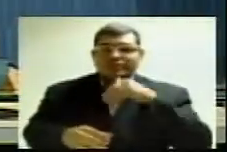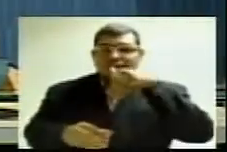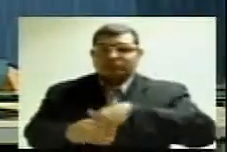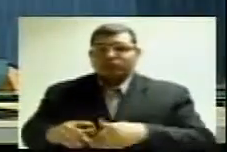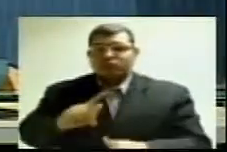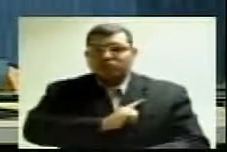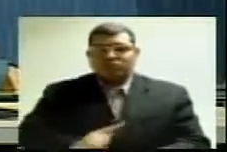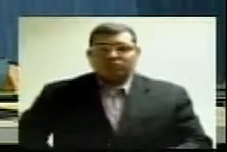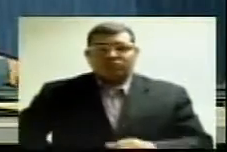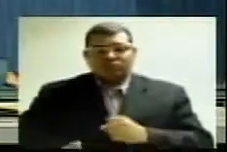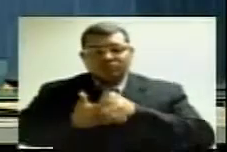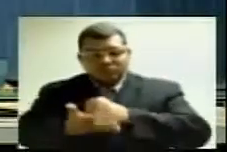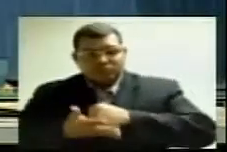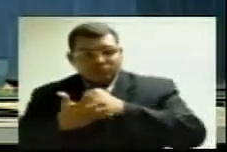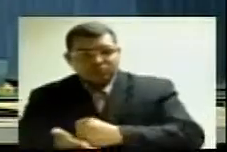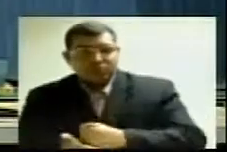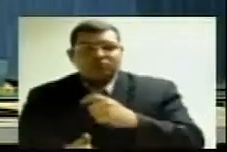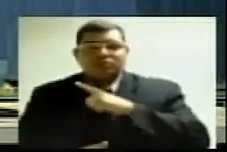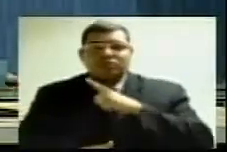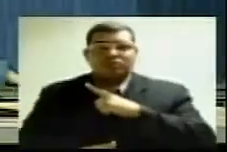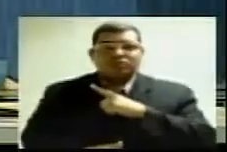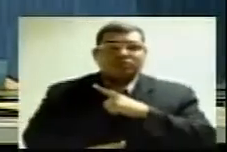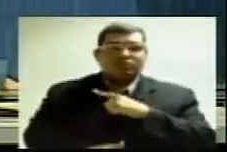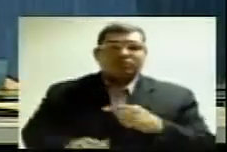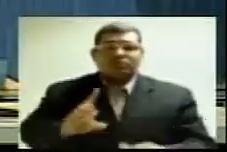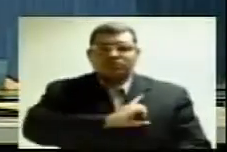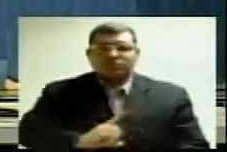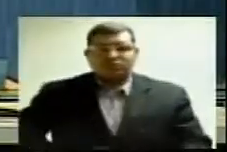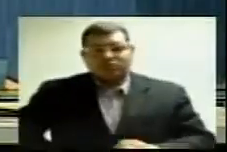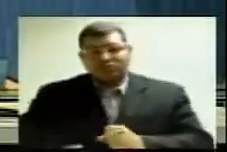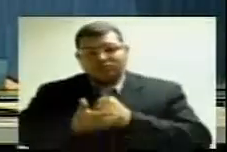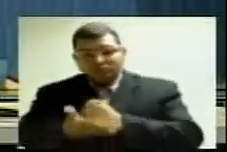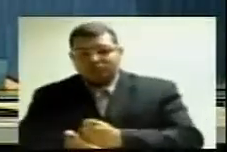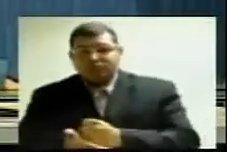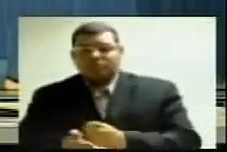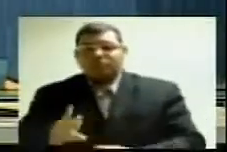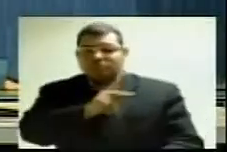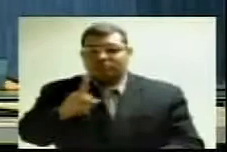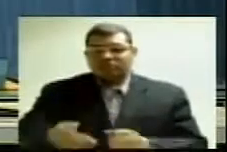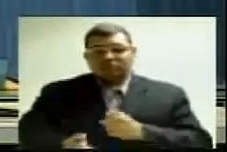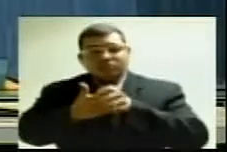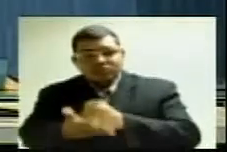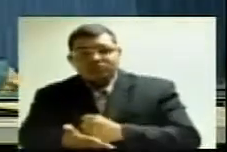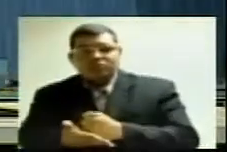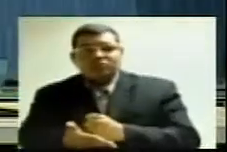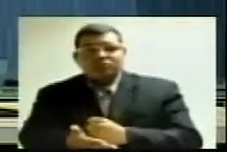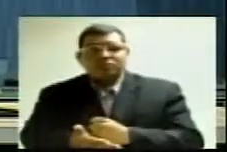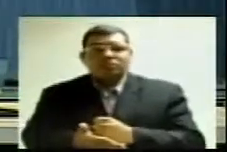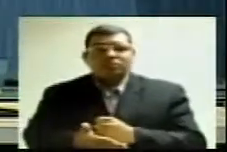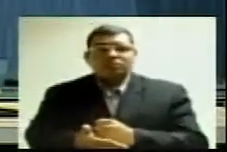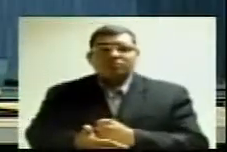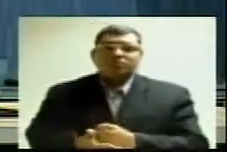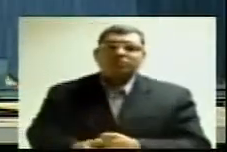a governador que apoiasse, sem ter candidato a deputado que apoiasse, sem ter candidato a prefeito que apoiasse, nem